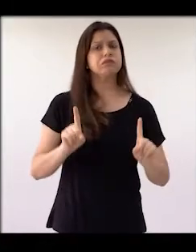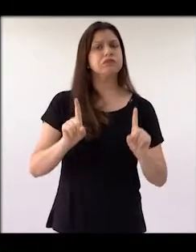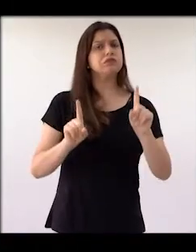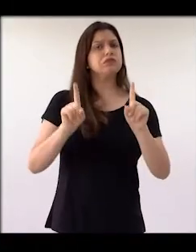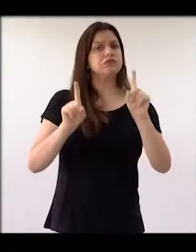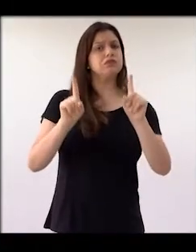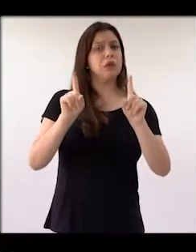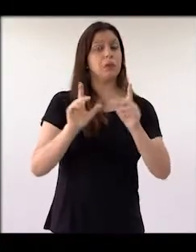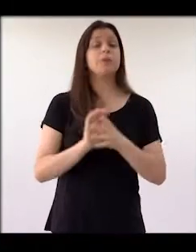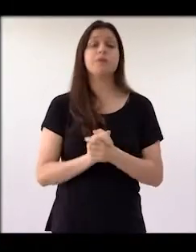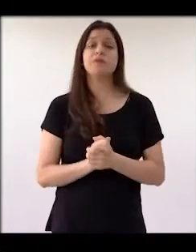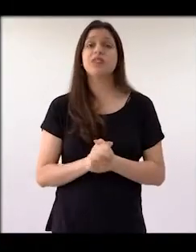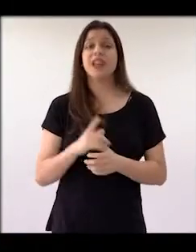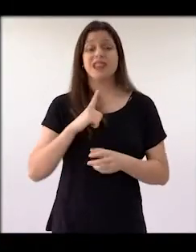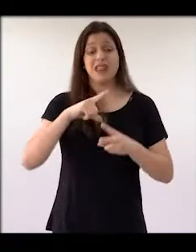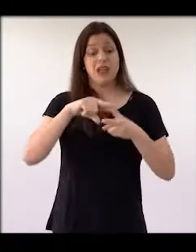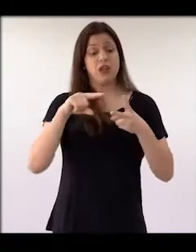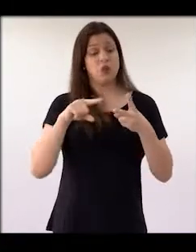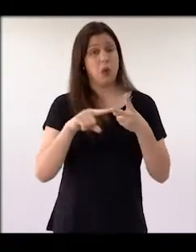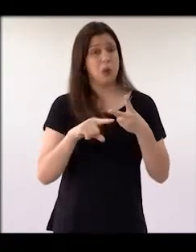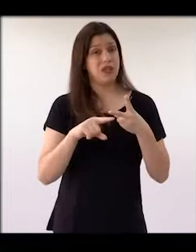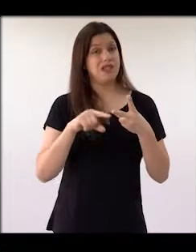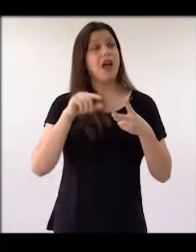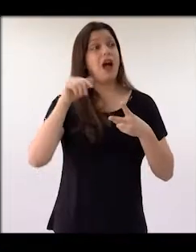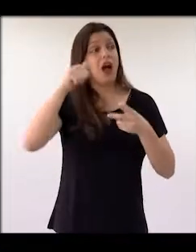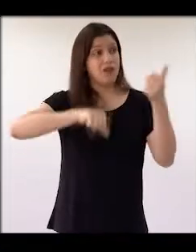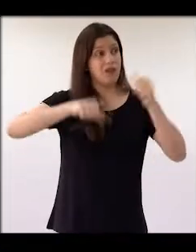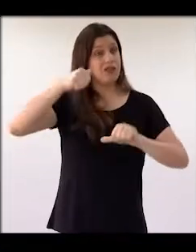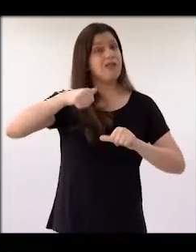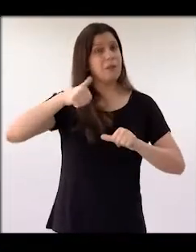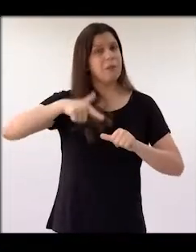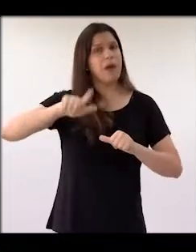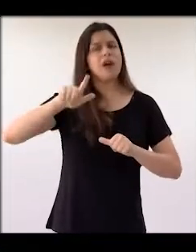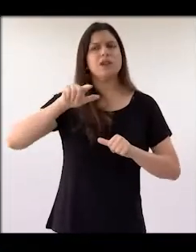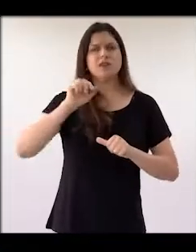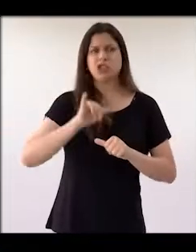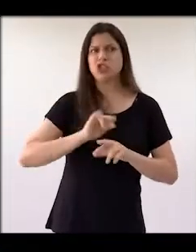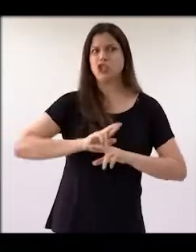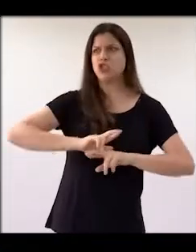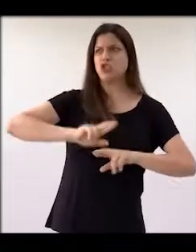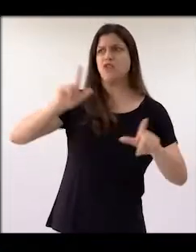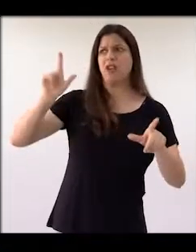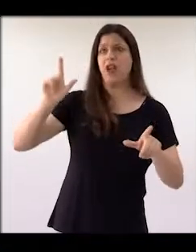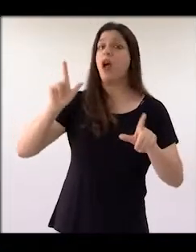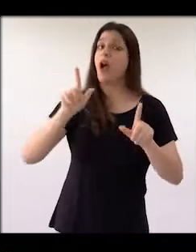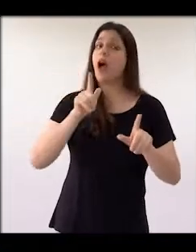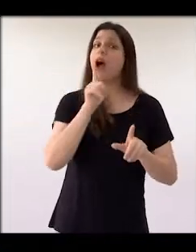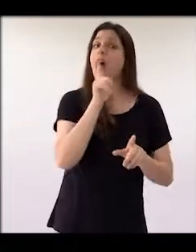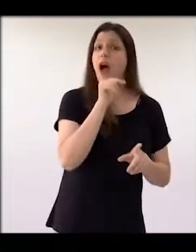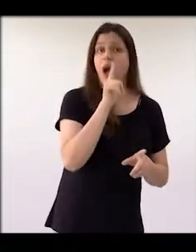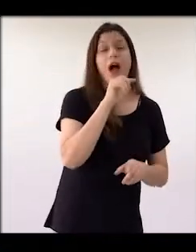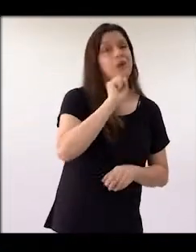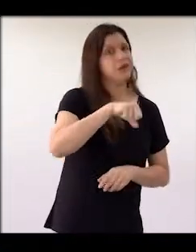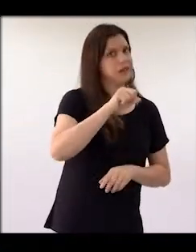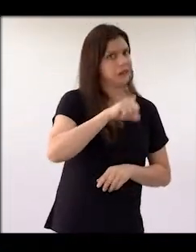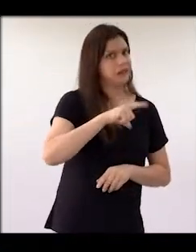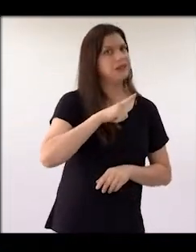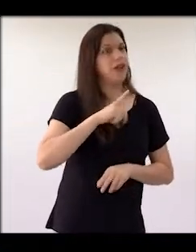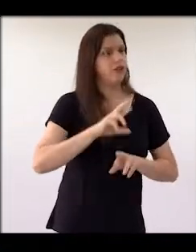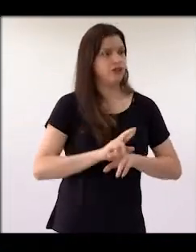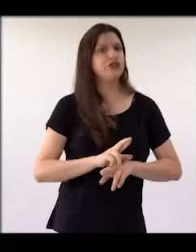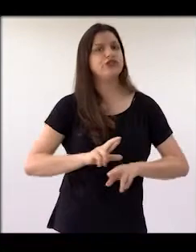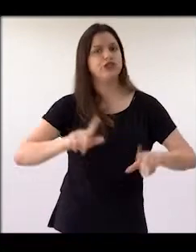obtida desses dois grupos, né, privado e público, teve uma diferença significativa, e a gente pôde observar que para a água essa diferença